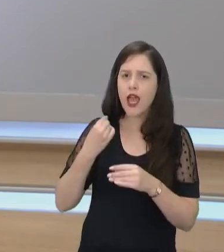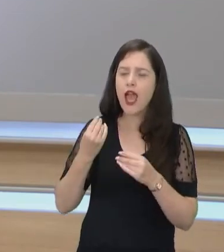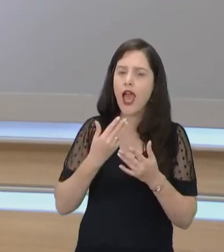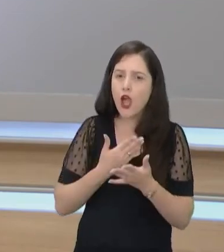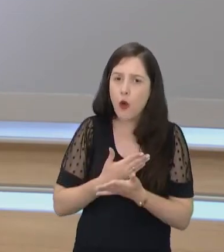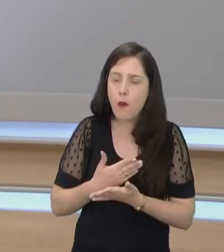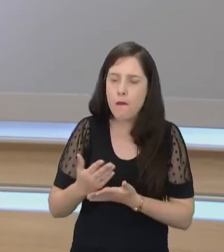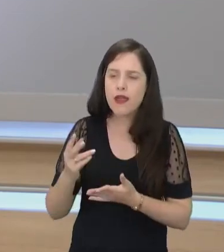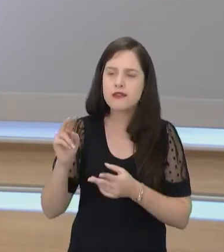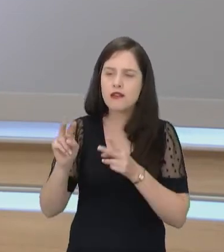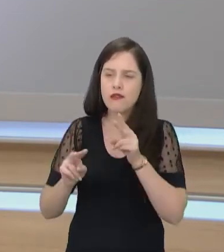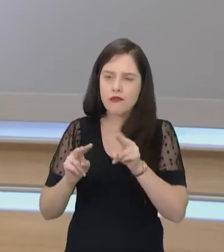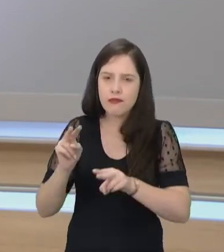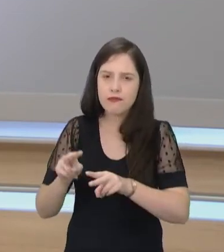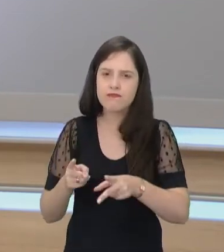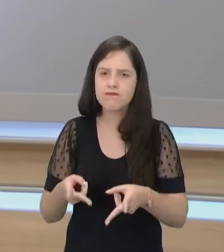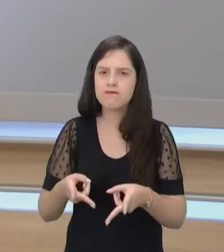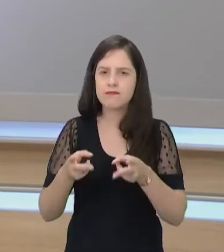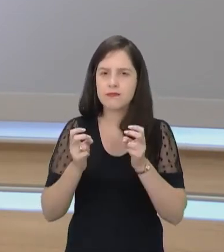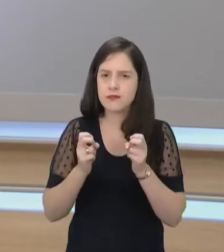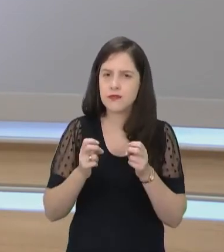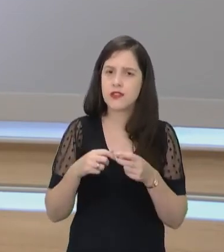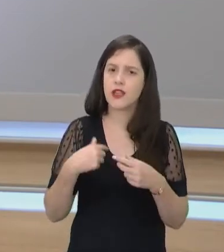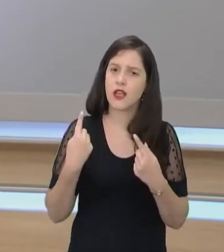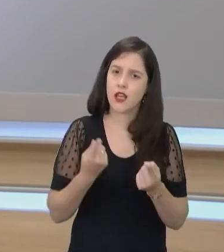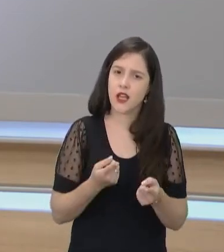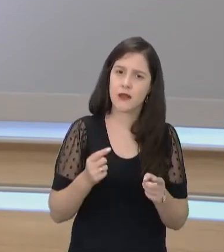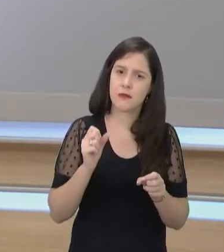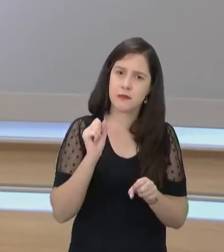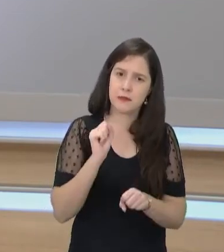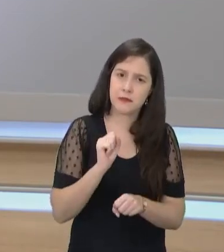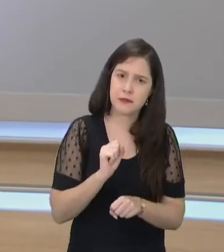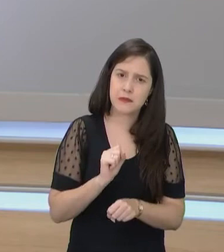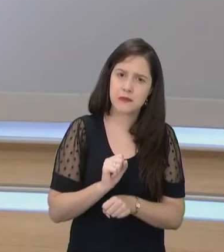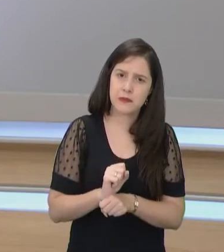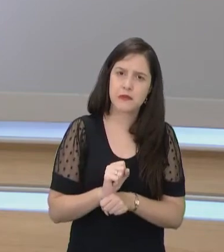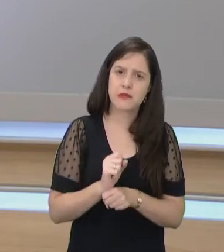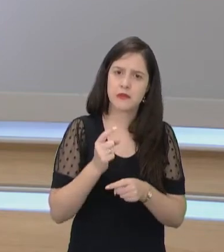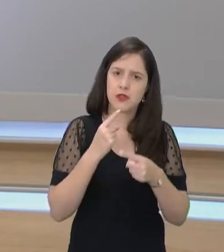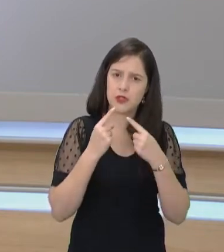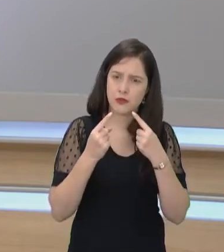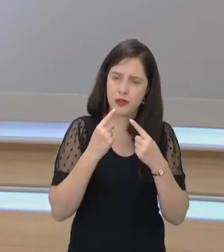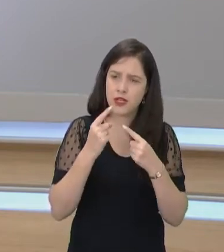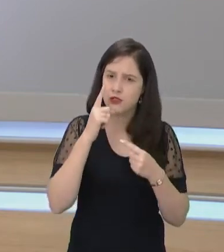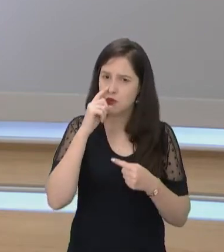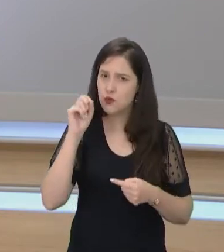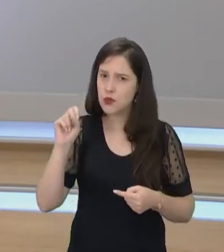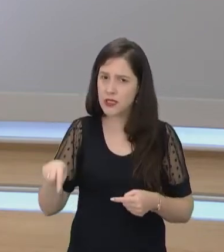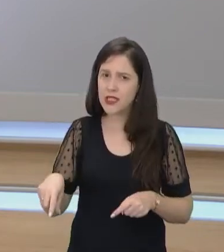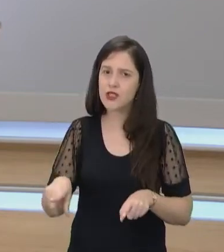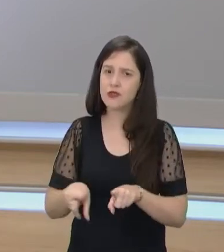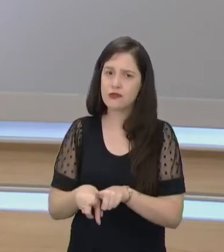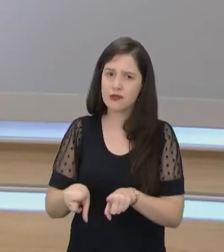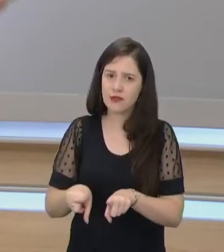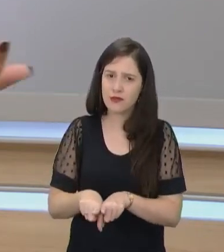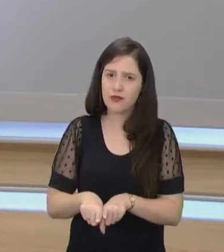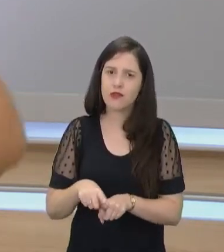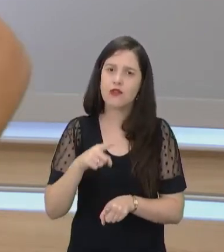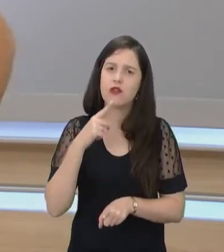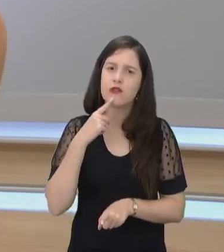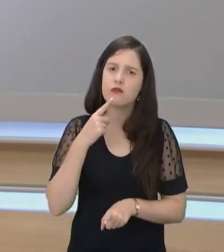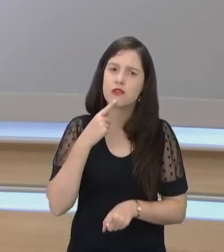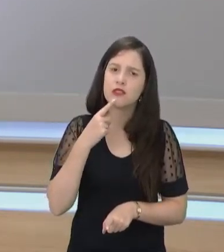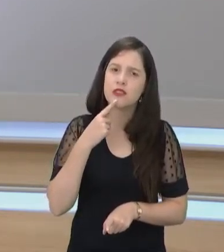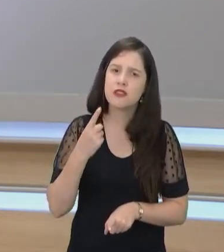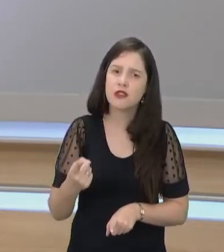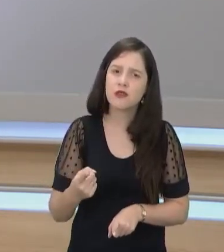feito. Então, quando a gente fala, por exemplo, de água parada, a gente também está falando sobre lixo. Porque quando você fala que você tem, sei